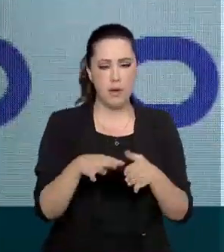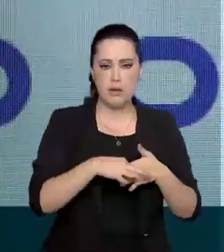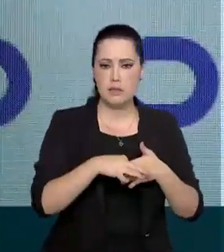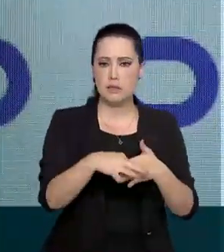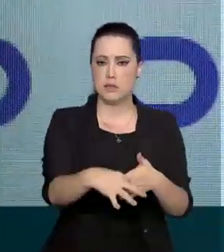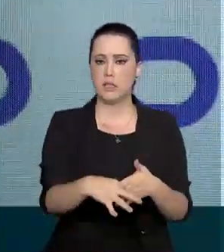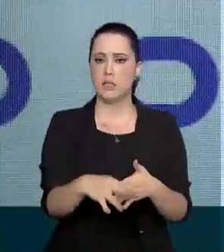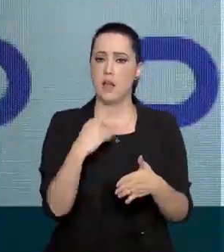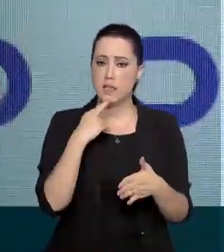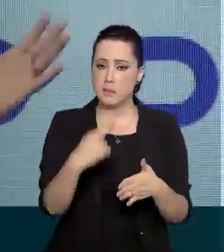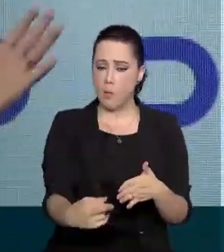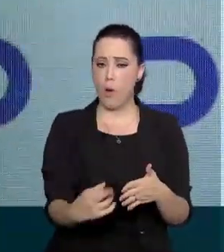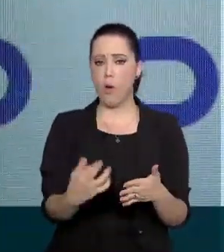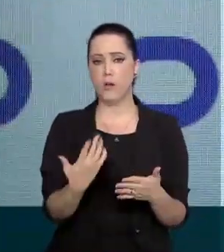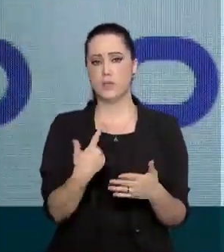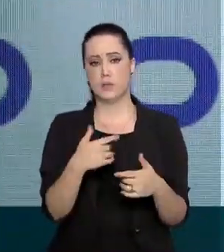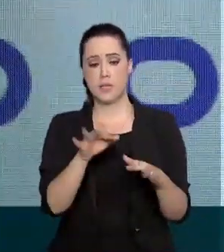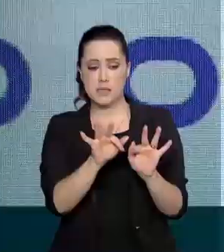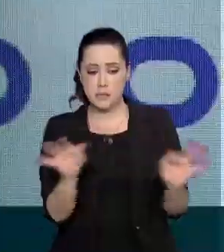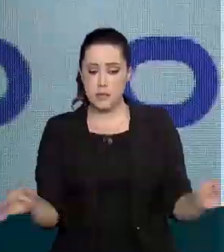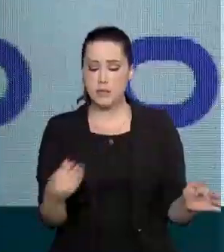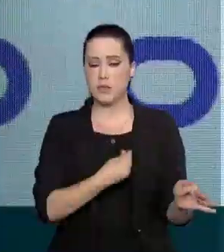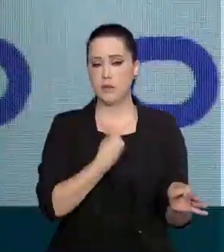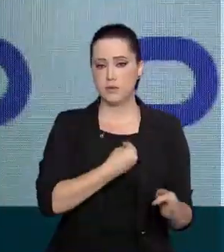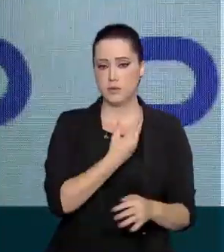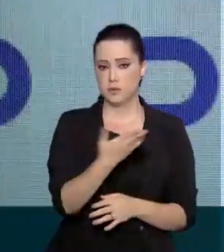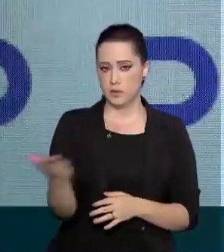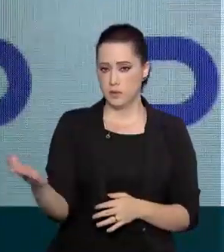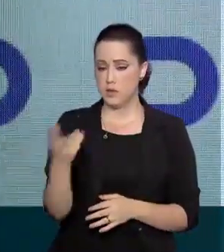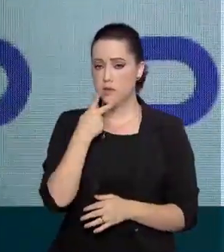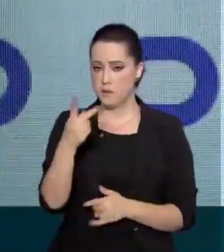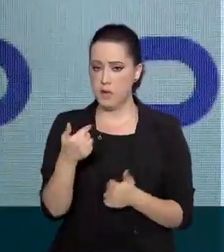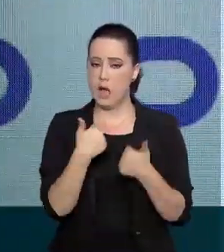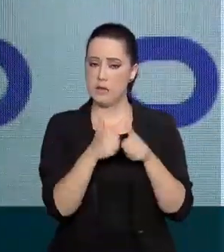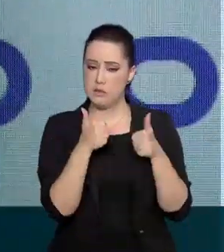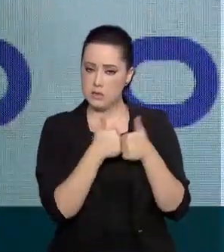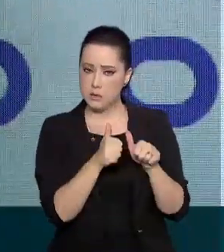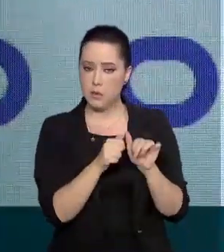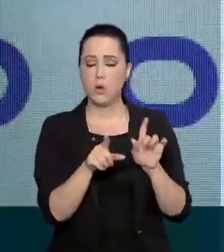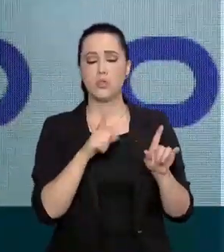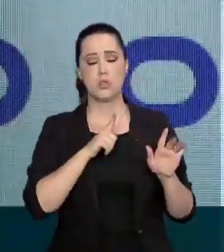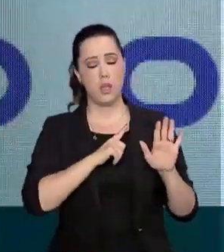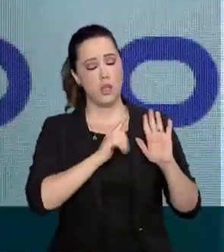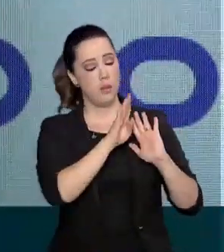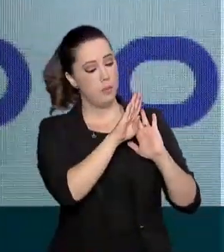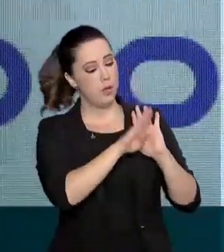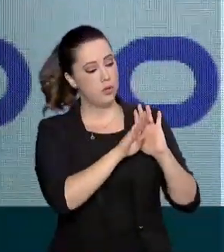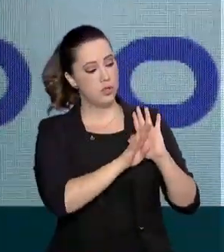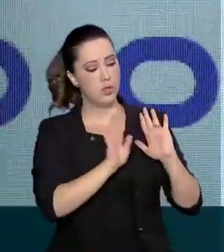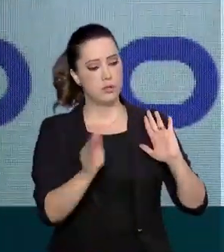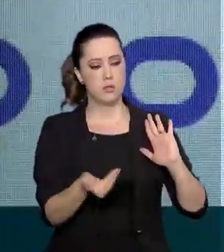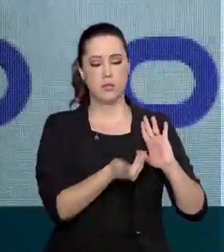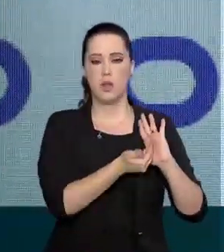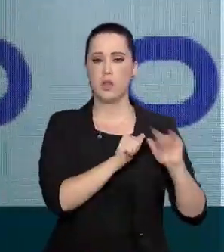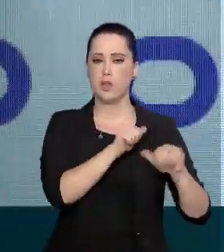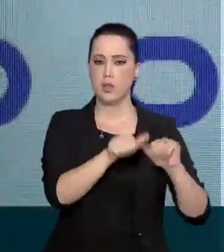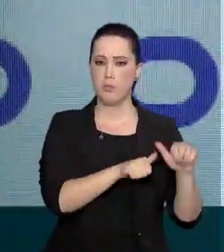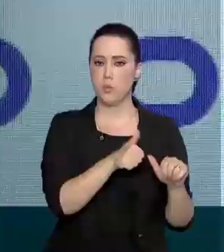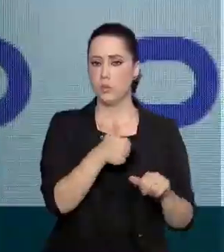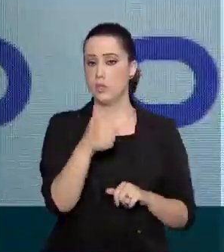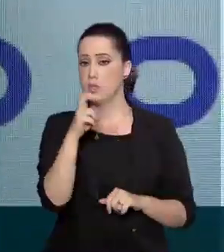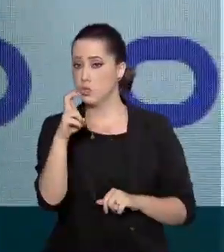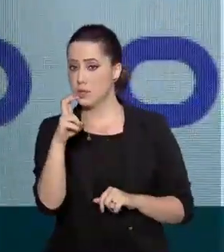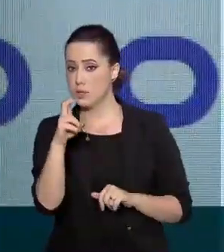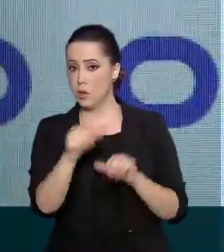vocês. Quando se fala em transporte, temos um projeto na Câmara que visa passar de 5 para 10